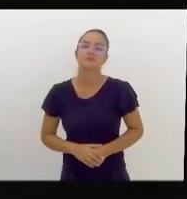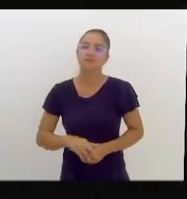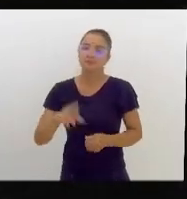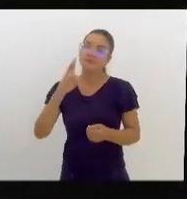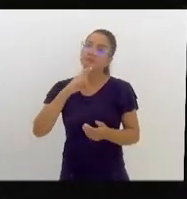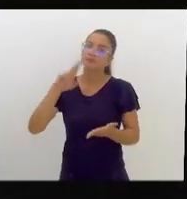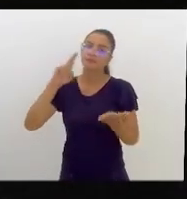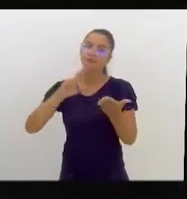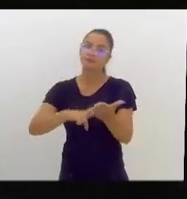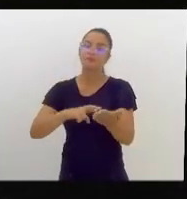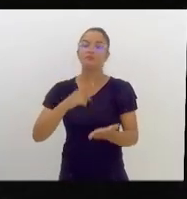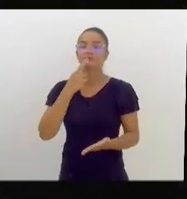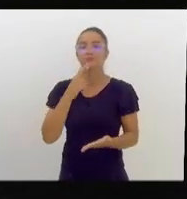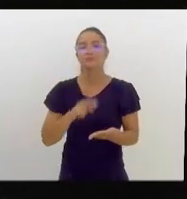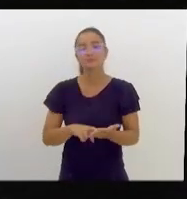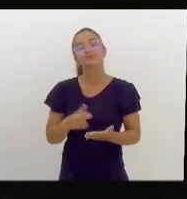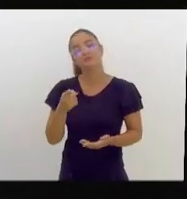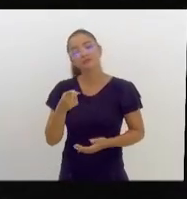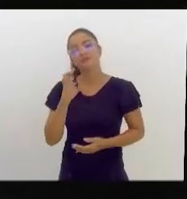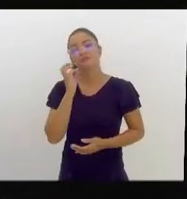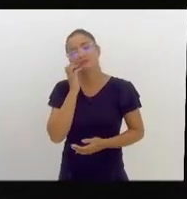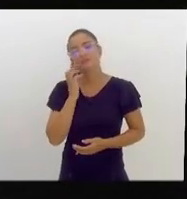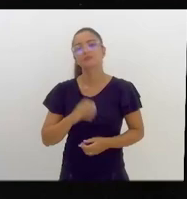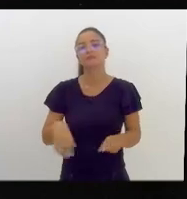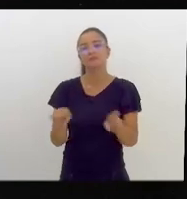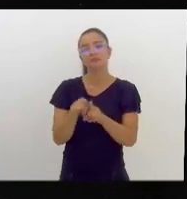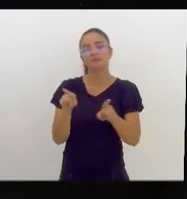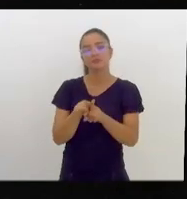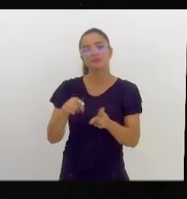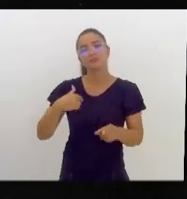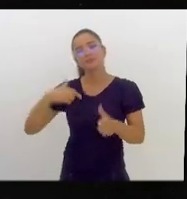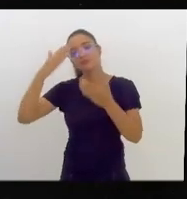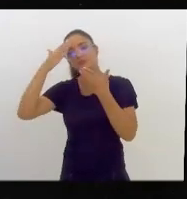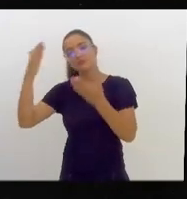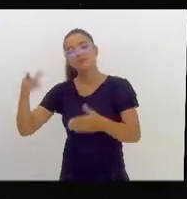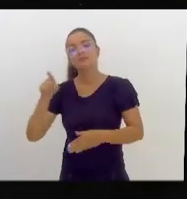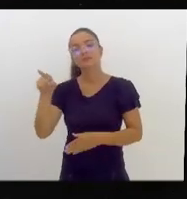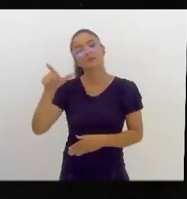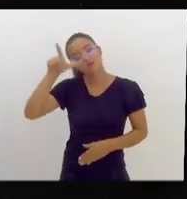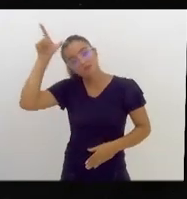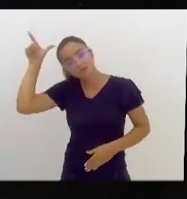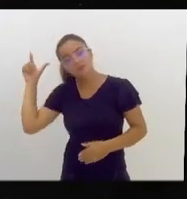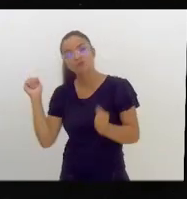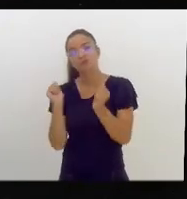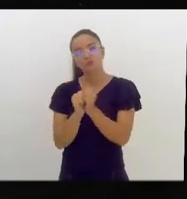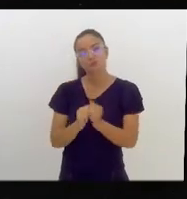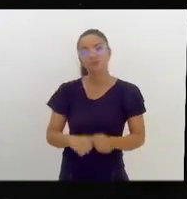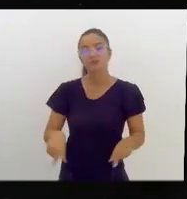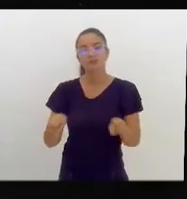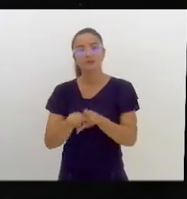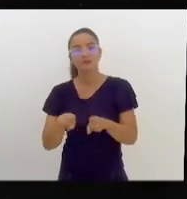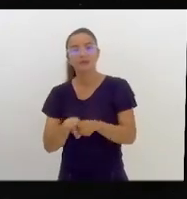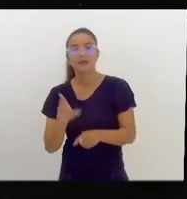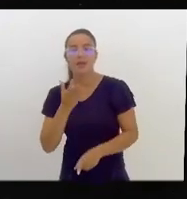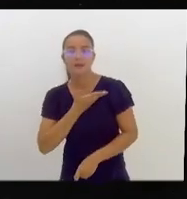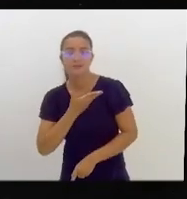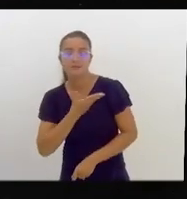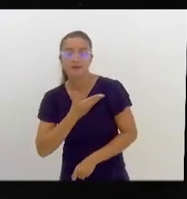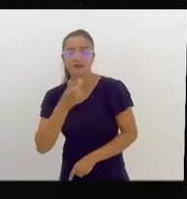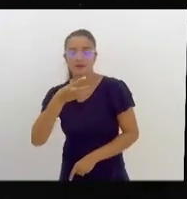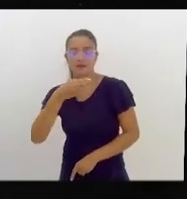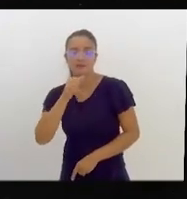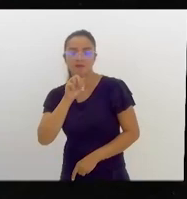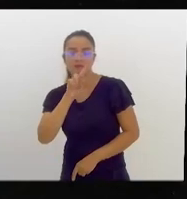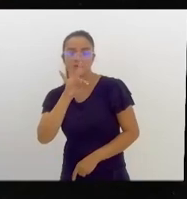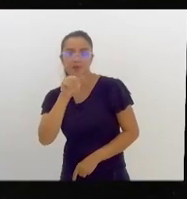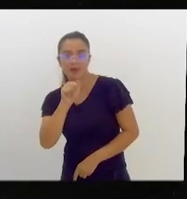muito obrigado. Queria agradecer aqui o carinho ao deputado Luiz Paulo, que esteve junto conosco, a nossa querida amiga deputada Marta Rocha,